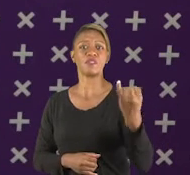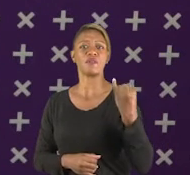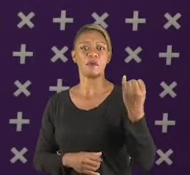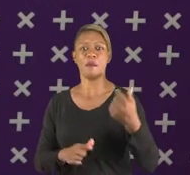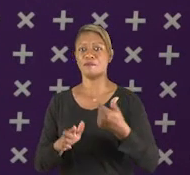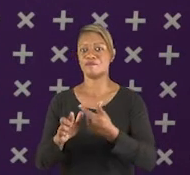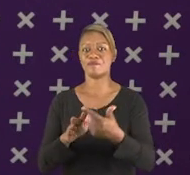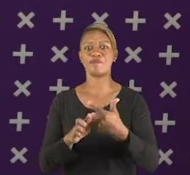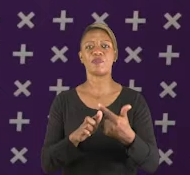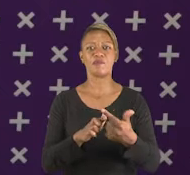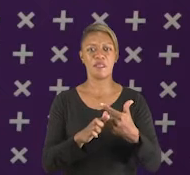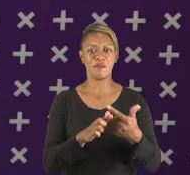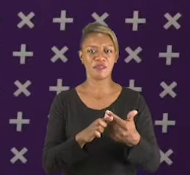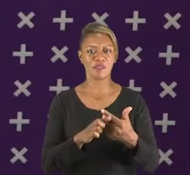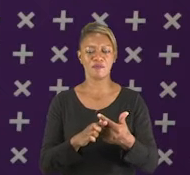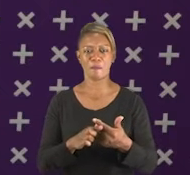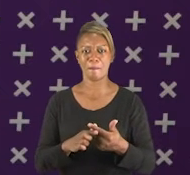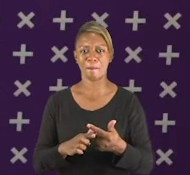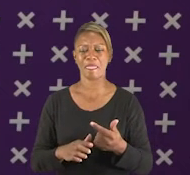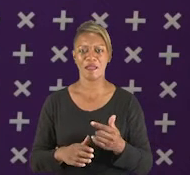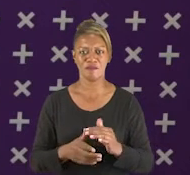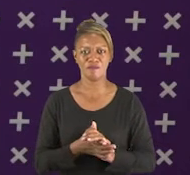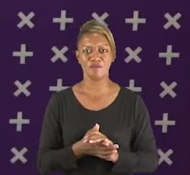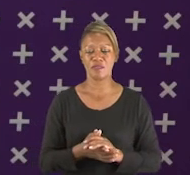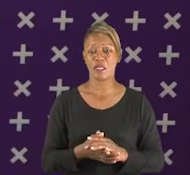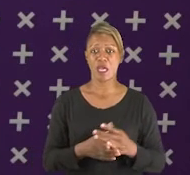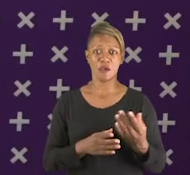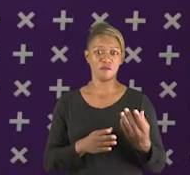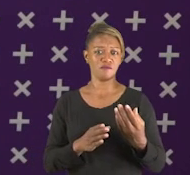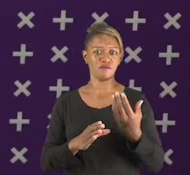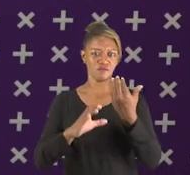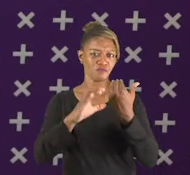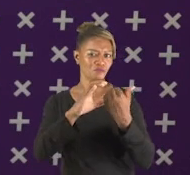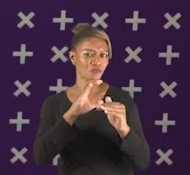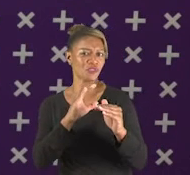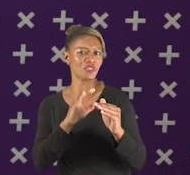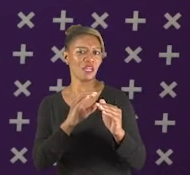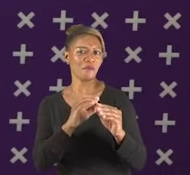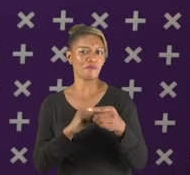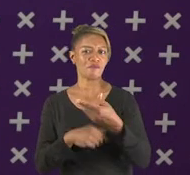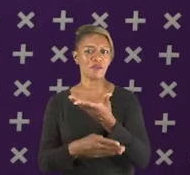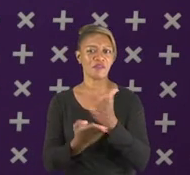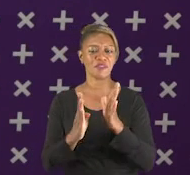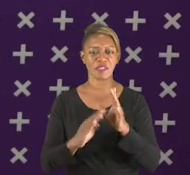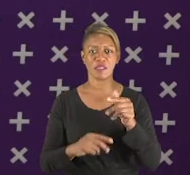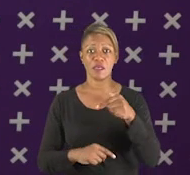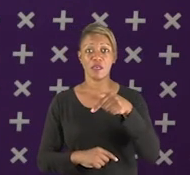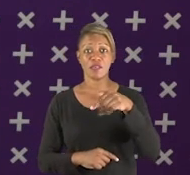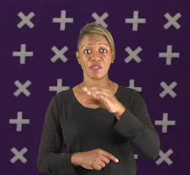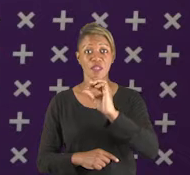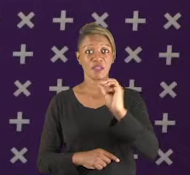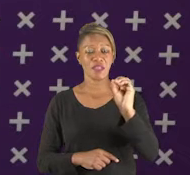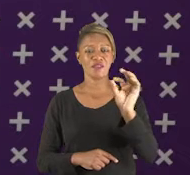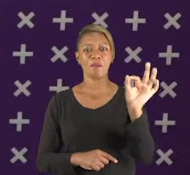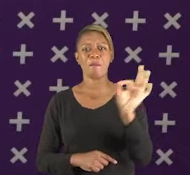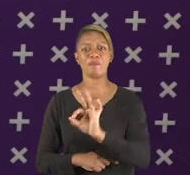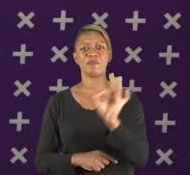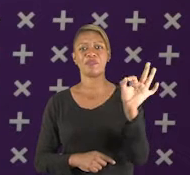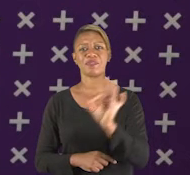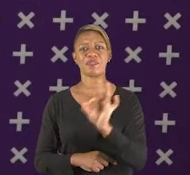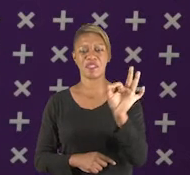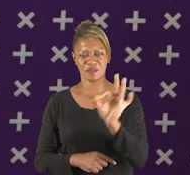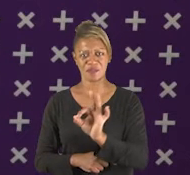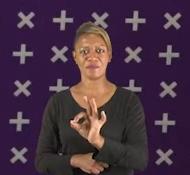no problema é apenas na solução e o tem um dado aqui que diz o seguinte setenta por cento das status Fashion